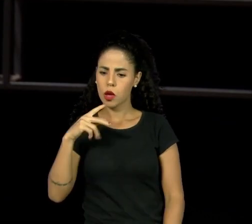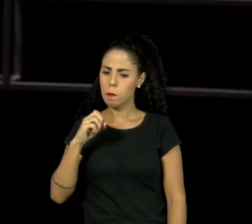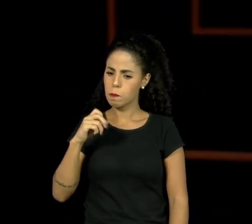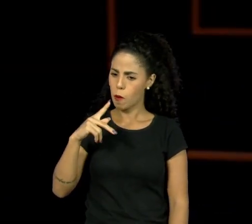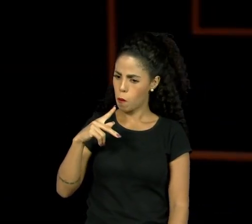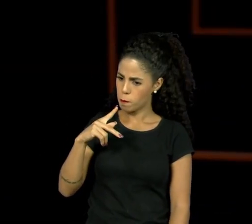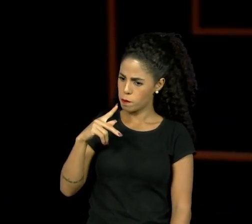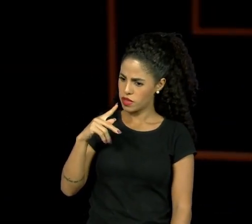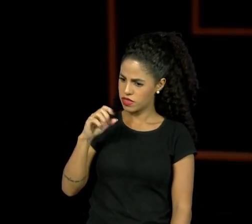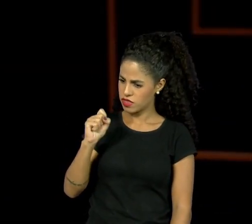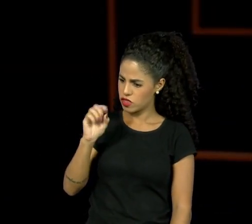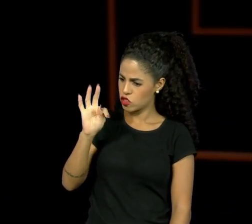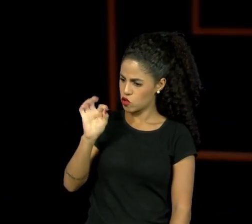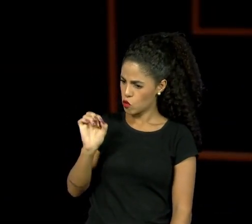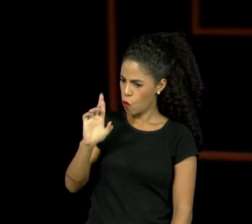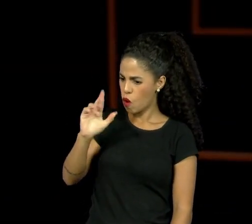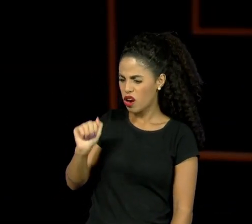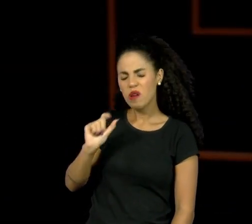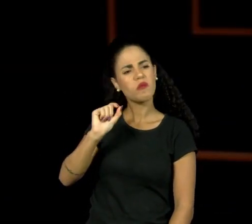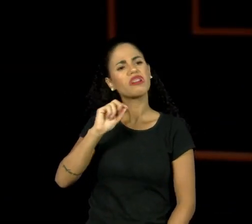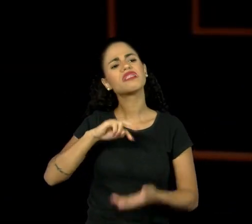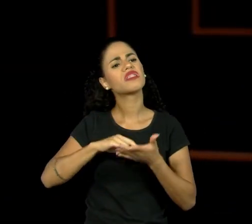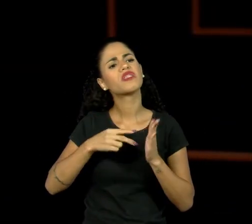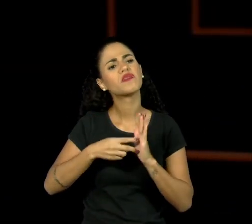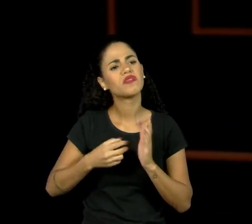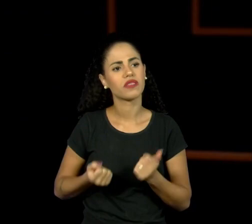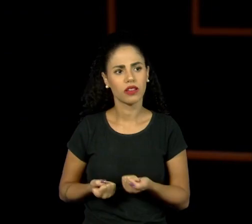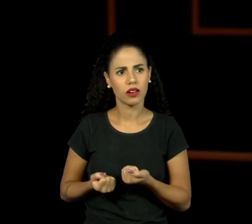popstora. Explica pra gente. É porque,